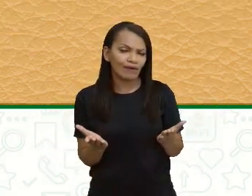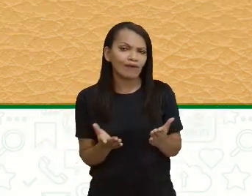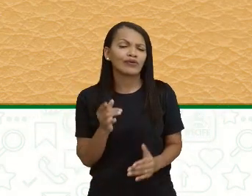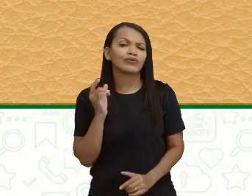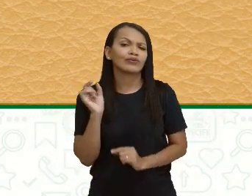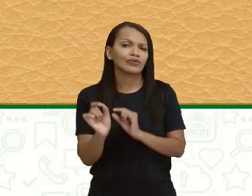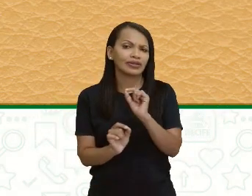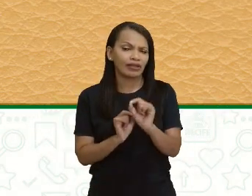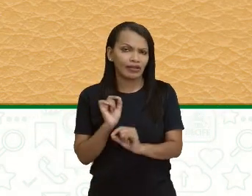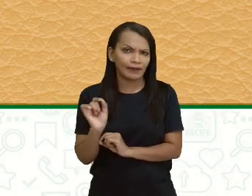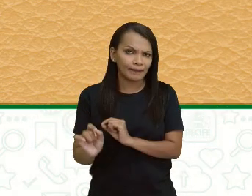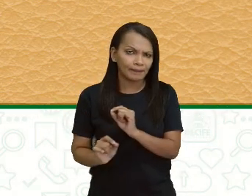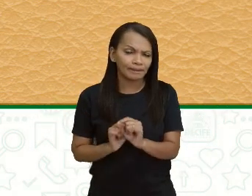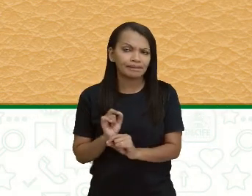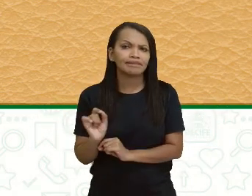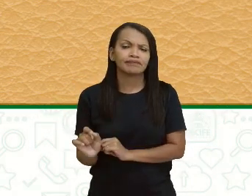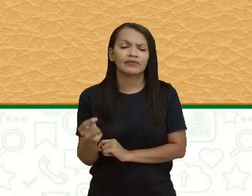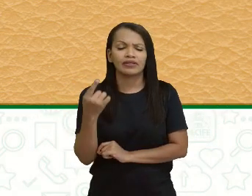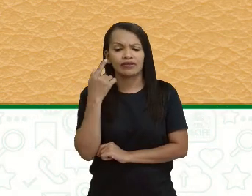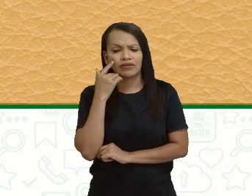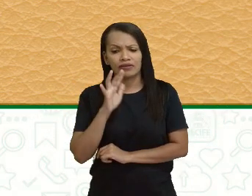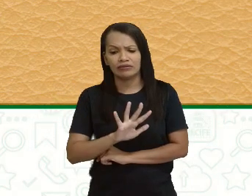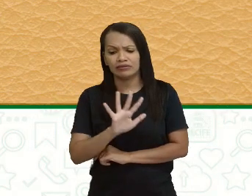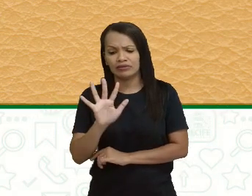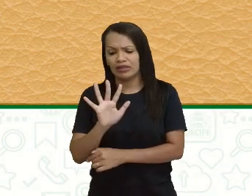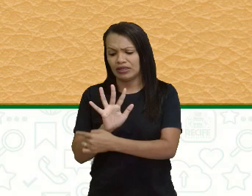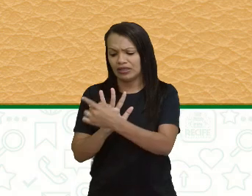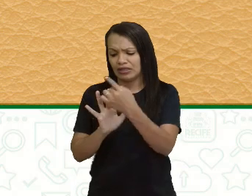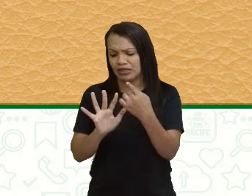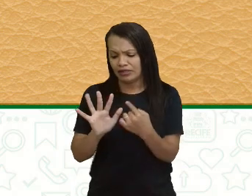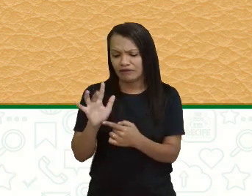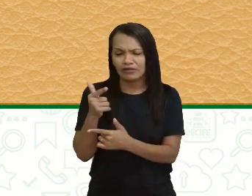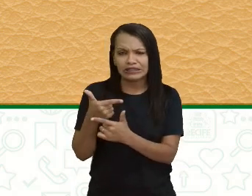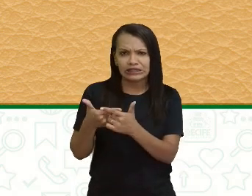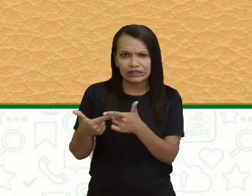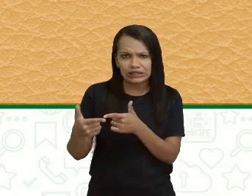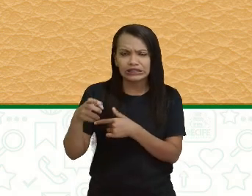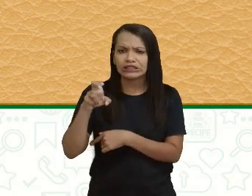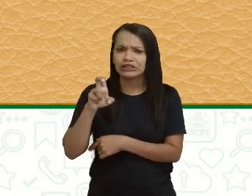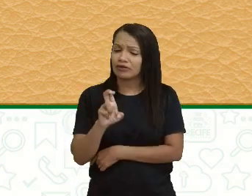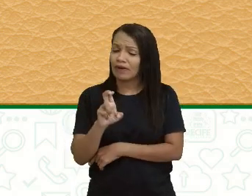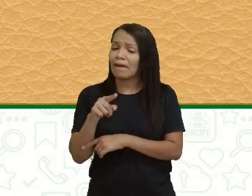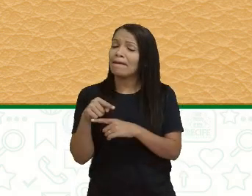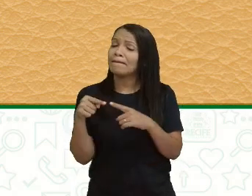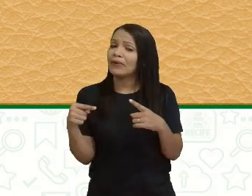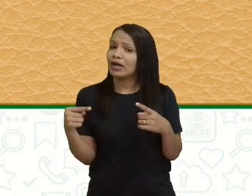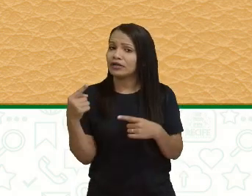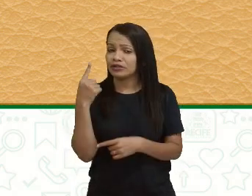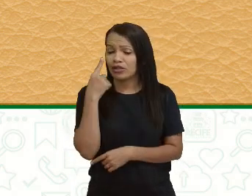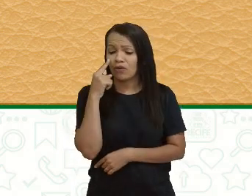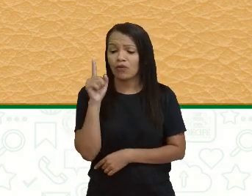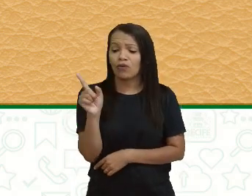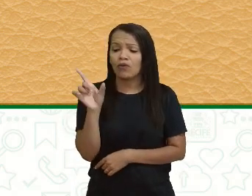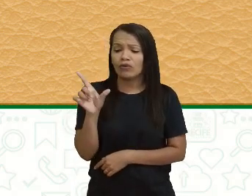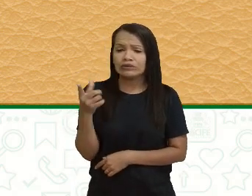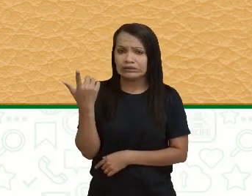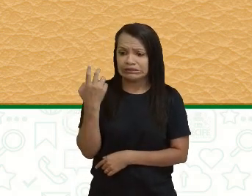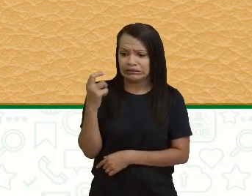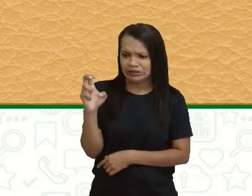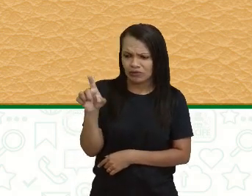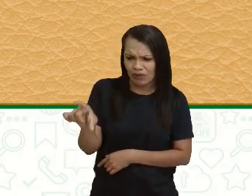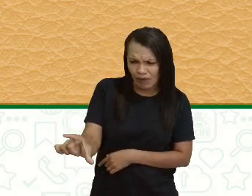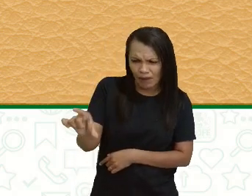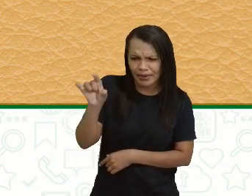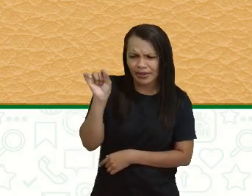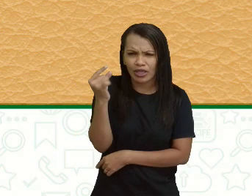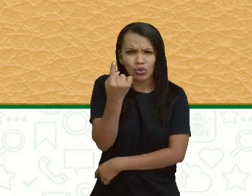que ela foi dividida em 5 partes, mas uma das partes, olha, está separada